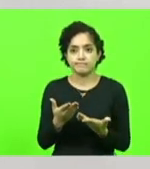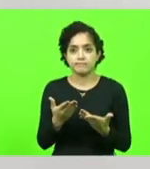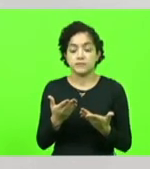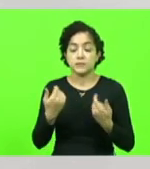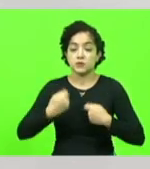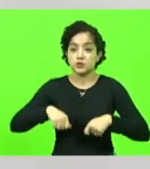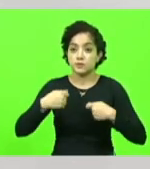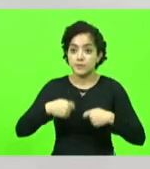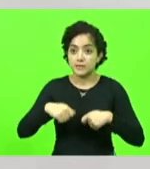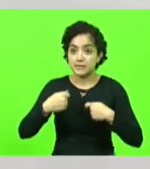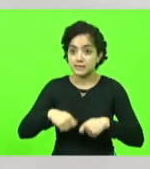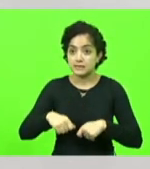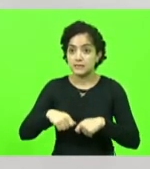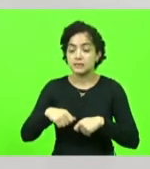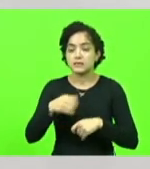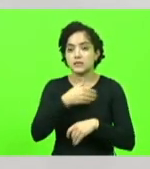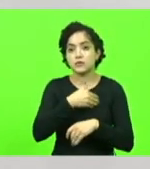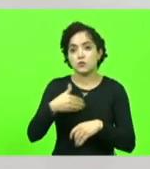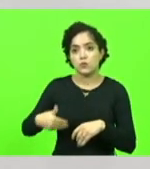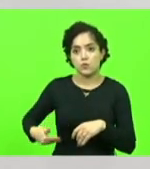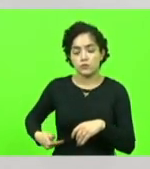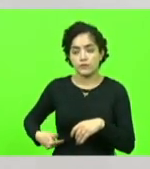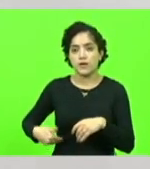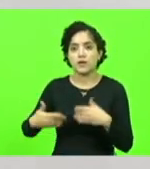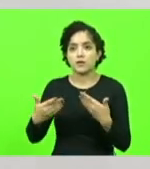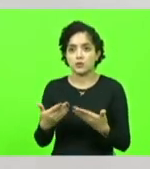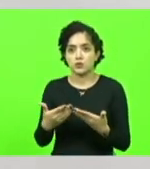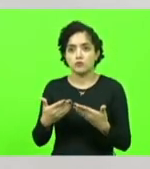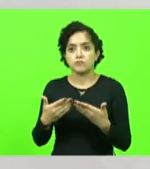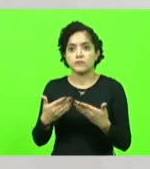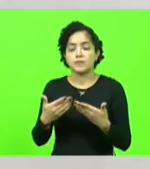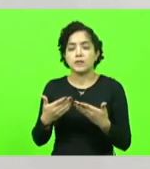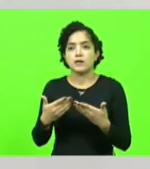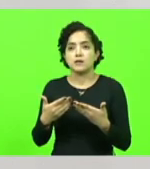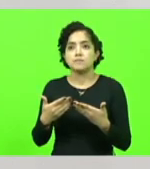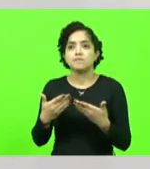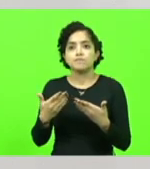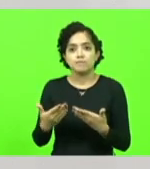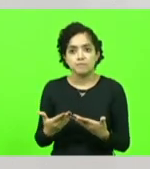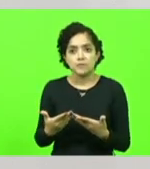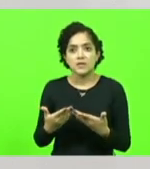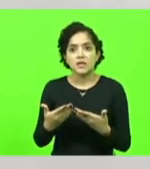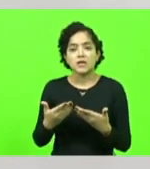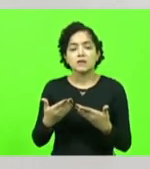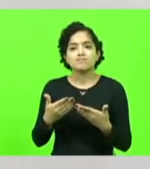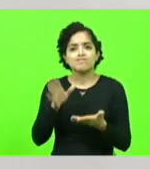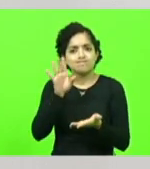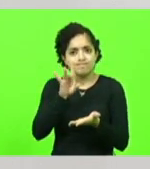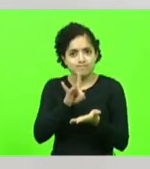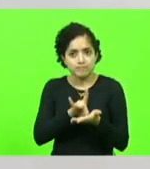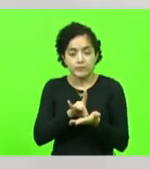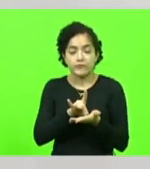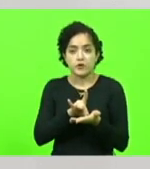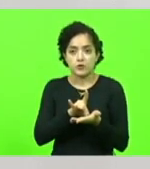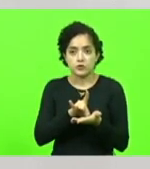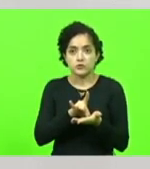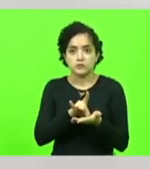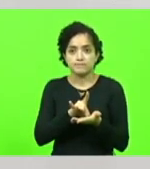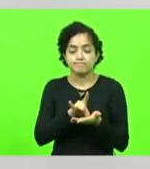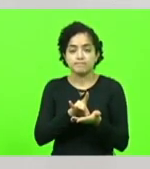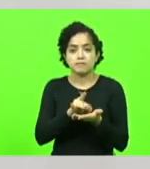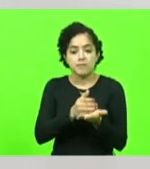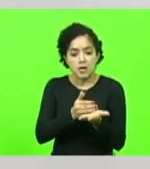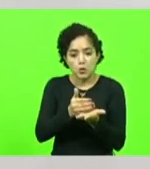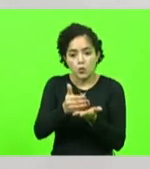precisamos que o governo do Estado ele tenha uma ação efetiva, uma ação concreta, para que a gente possa iniciar